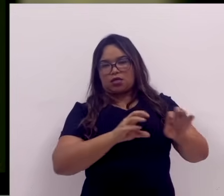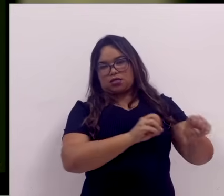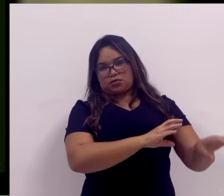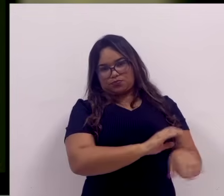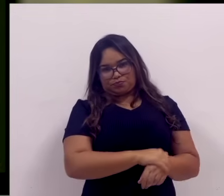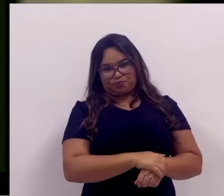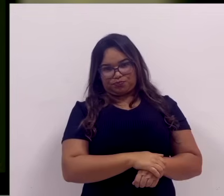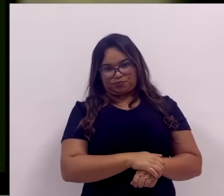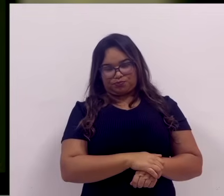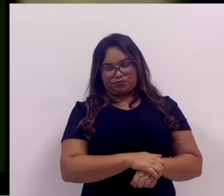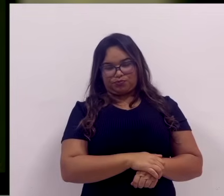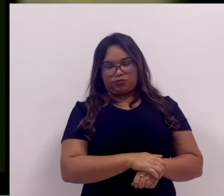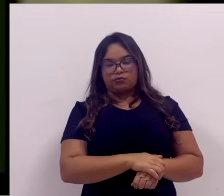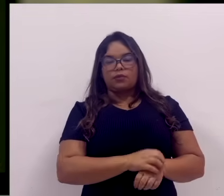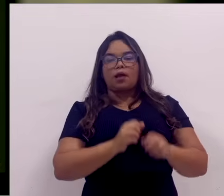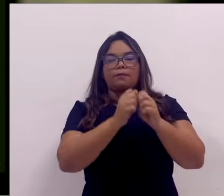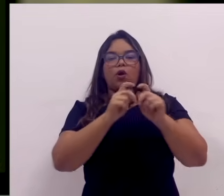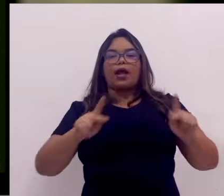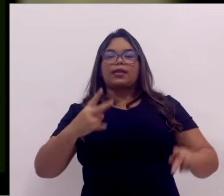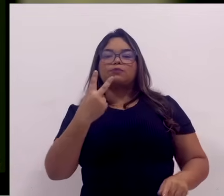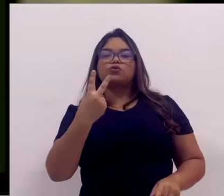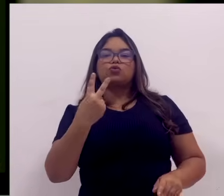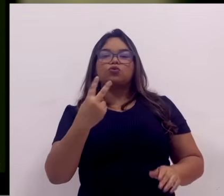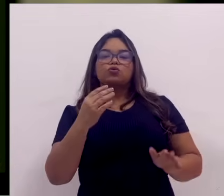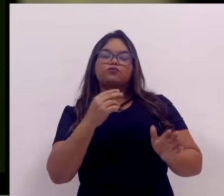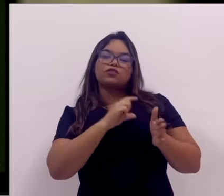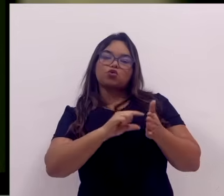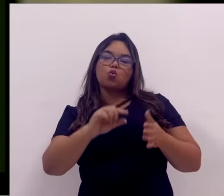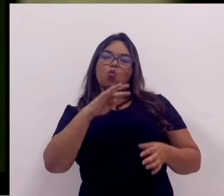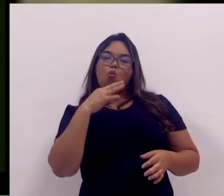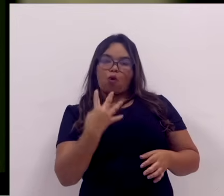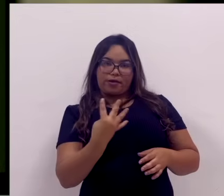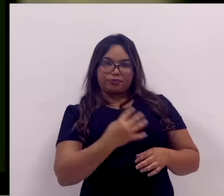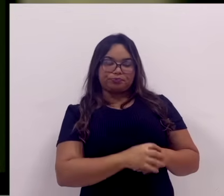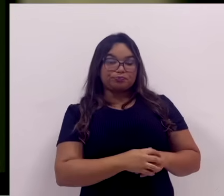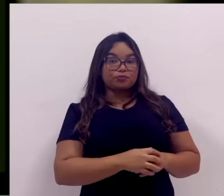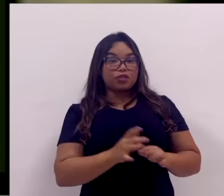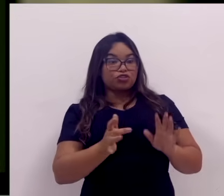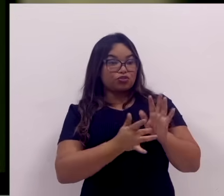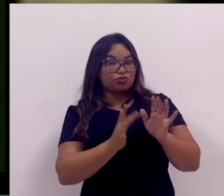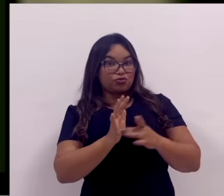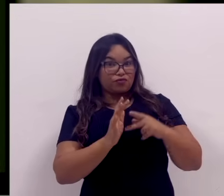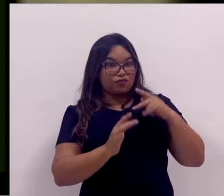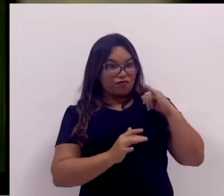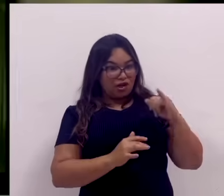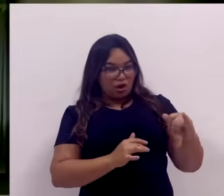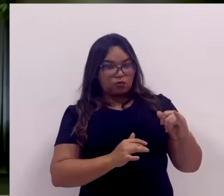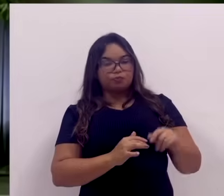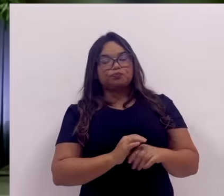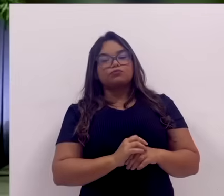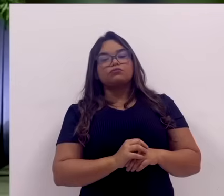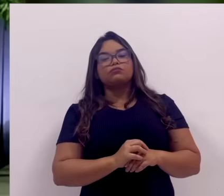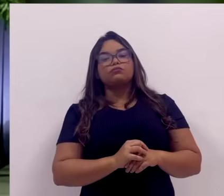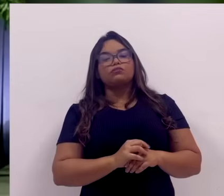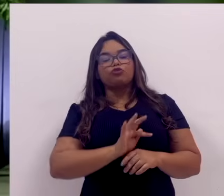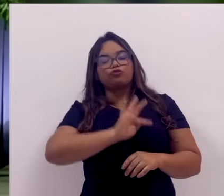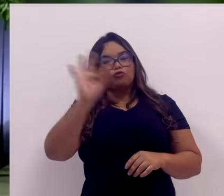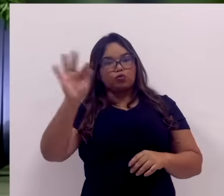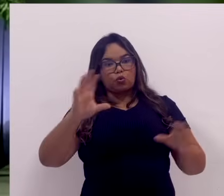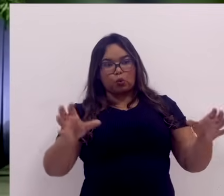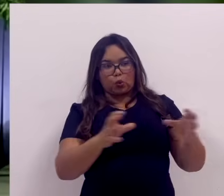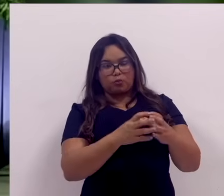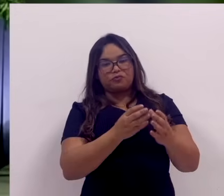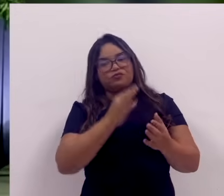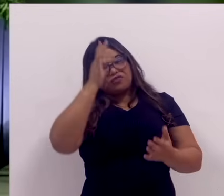Deus. Apocalipse 2, 4 a 6. Hoje Jesus está sendo suplantado por um sistema de forma fútil, mas